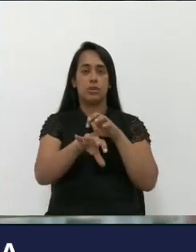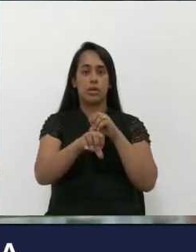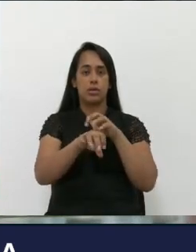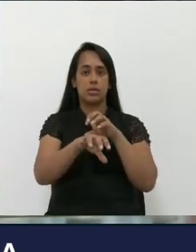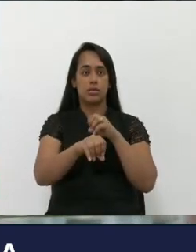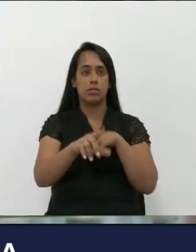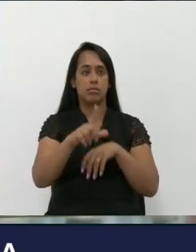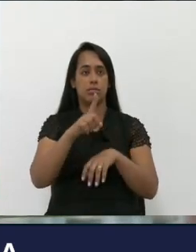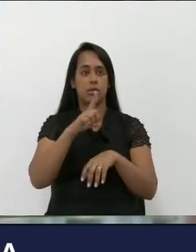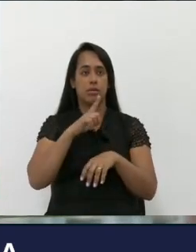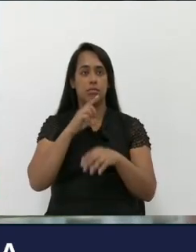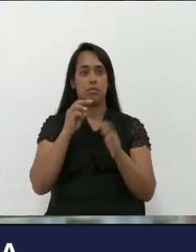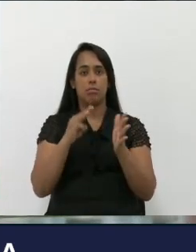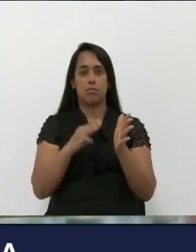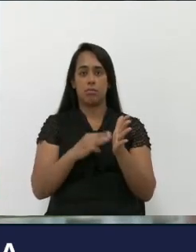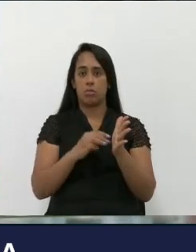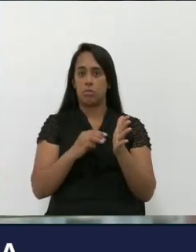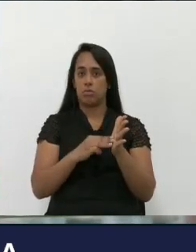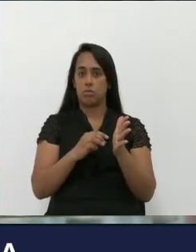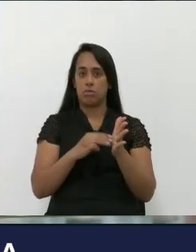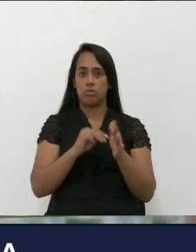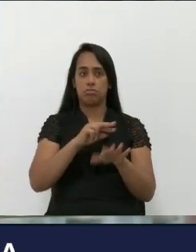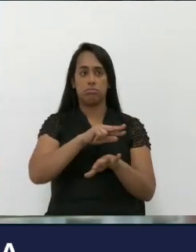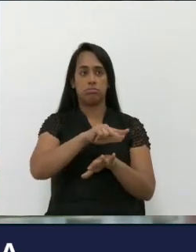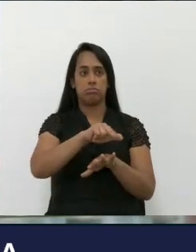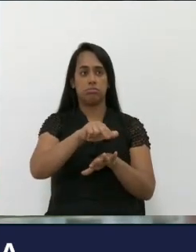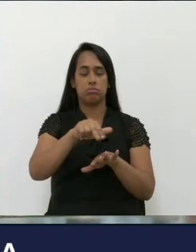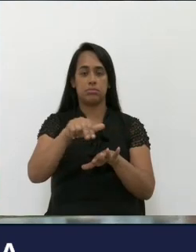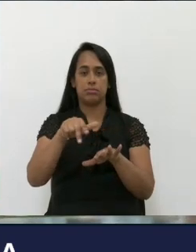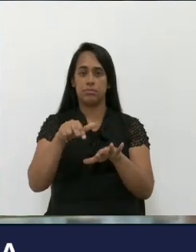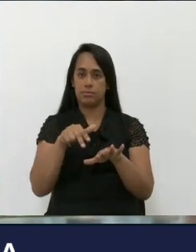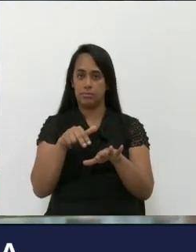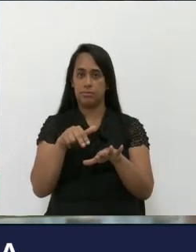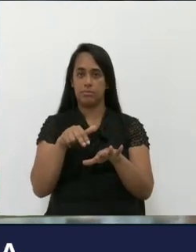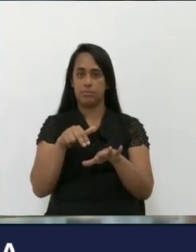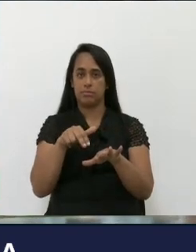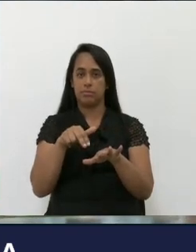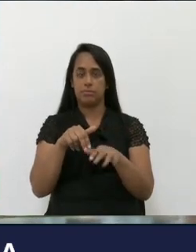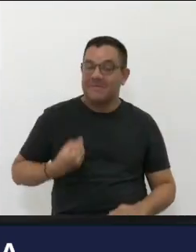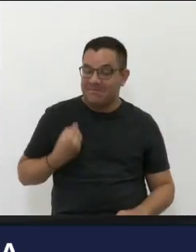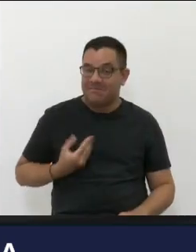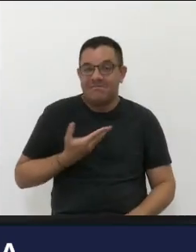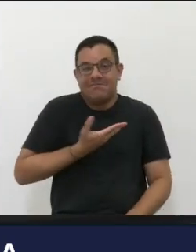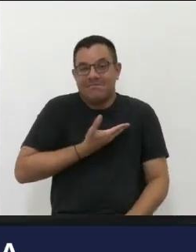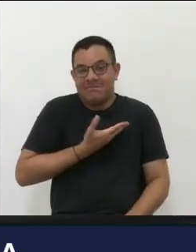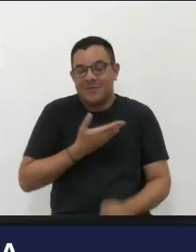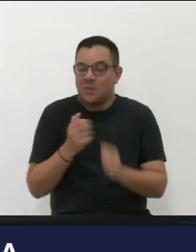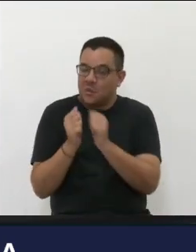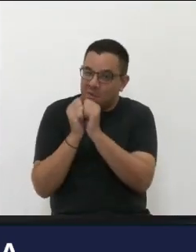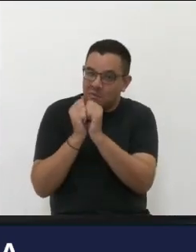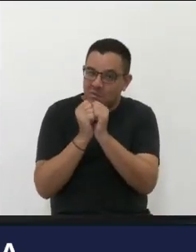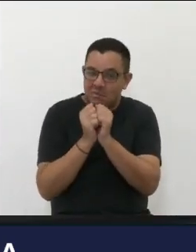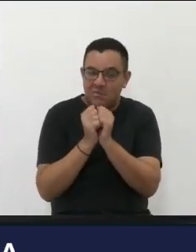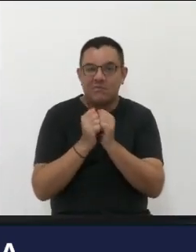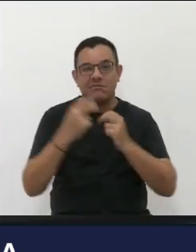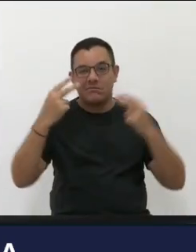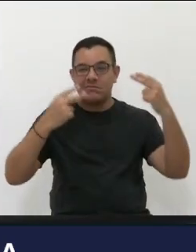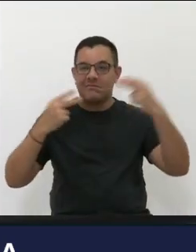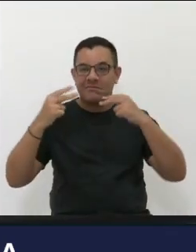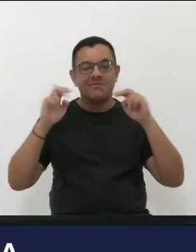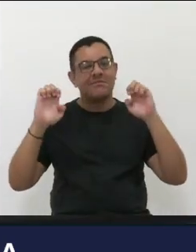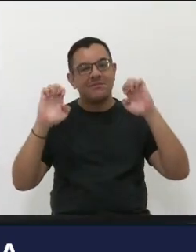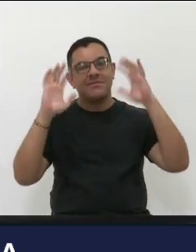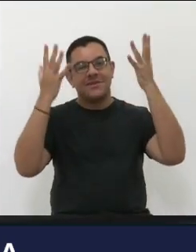semana nacional de educação Legislativa que ocorre entre os dias 13 e 17 de Maio Adriano é diretor executivo da escola do